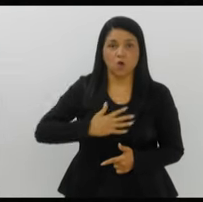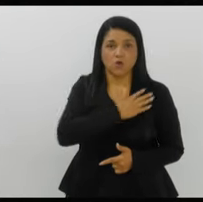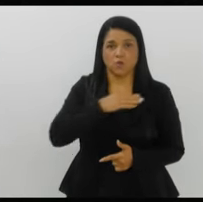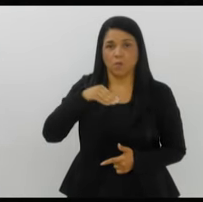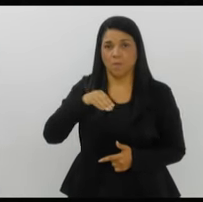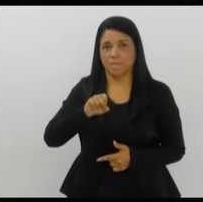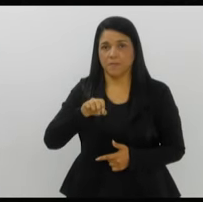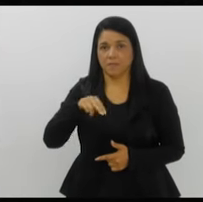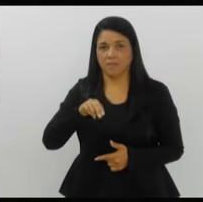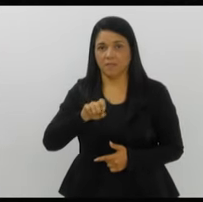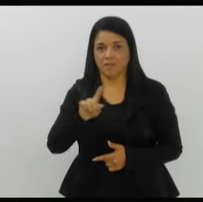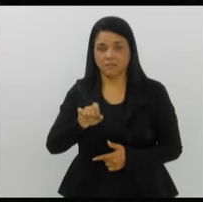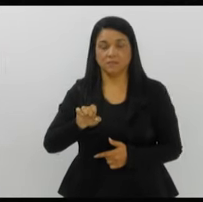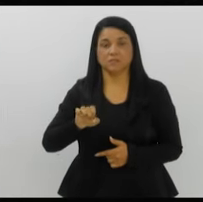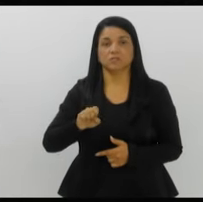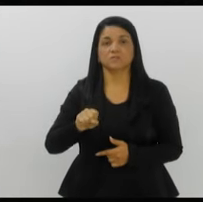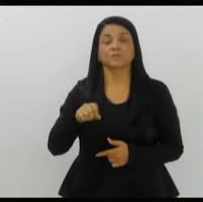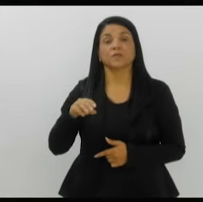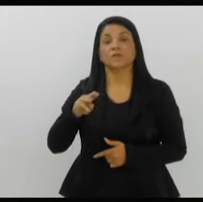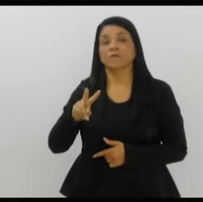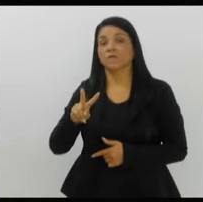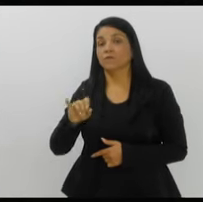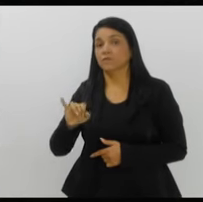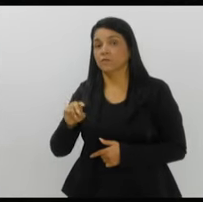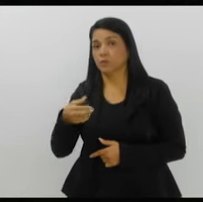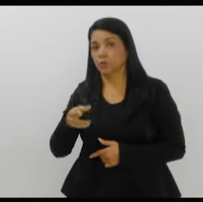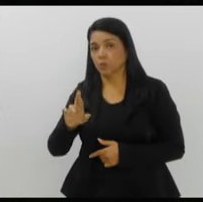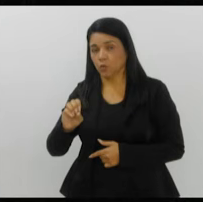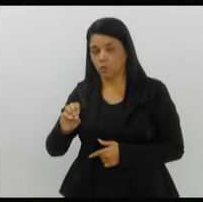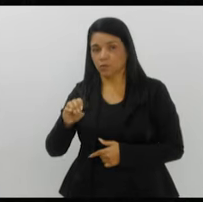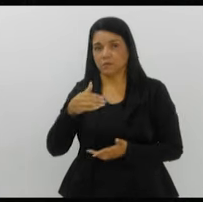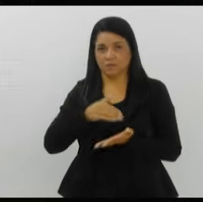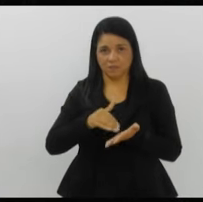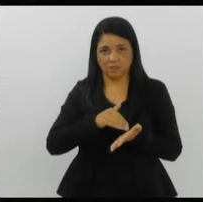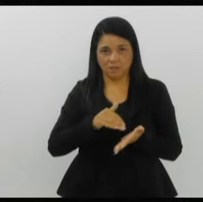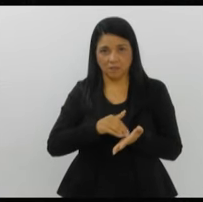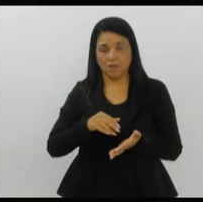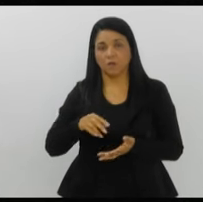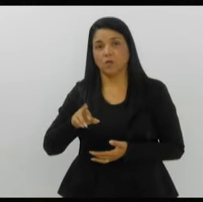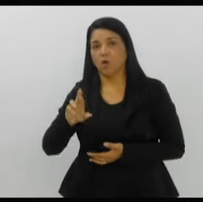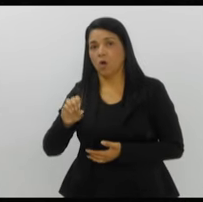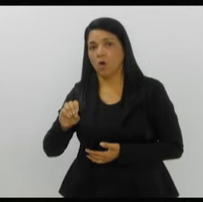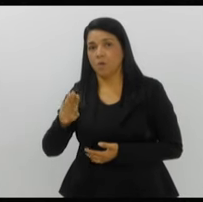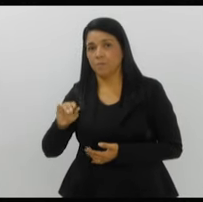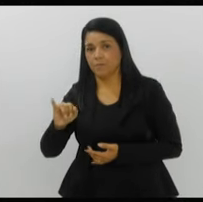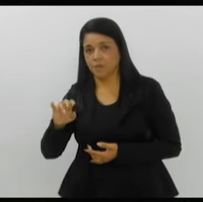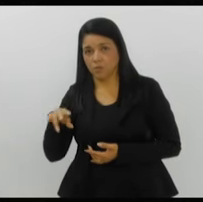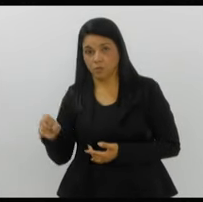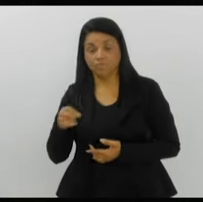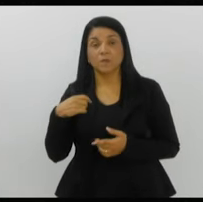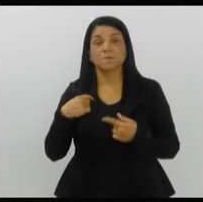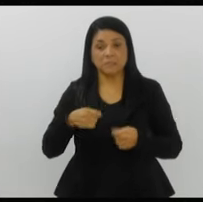Menezes, ao Vitor César, nosso secretário, e ao Amin. A gente tem que ocupar aquele espaço e